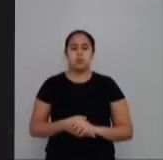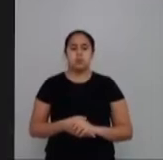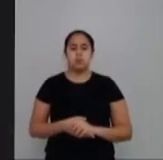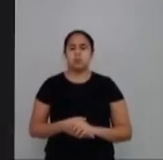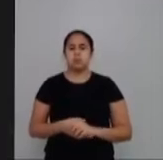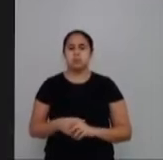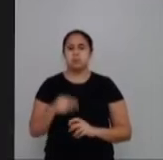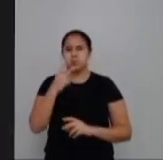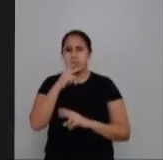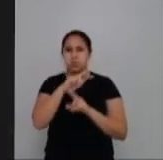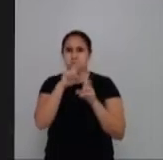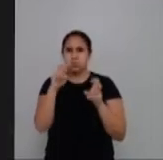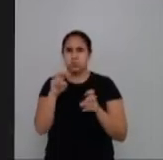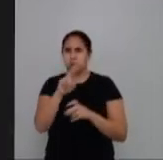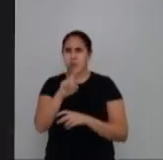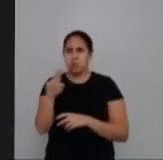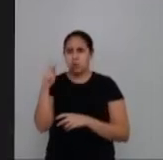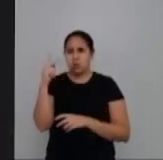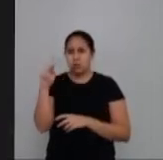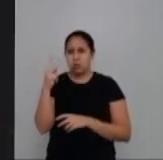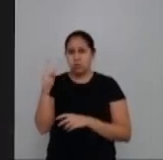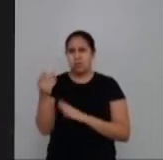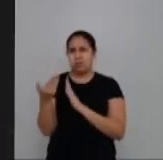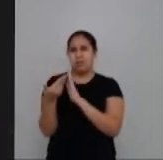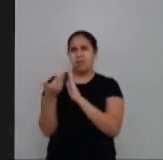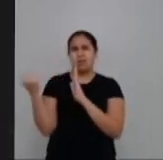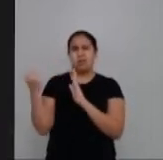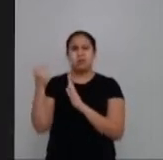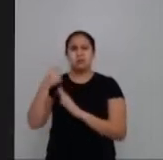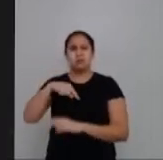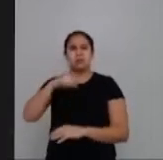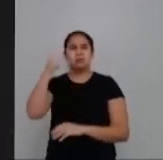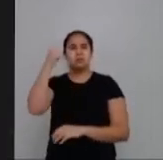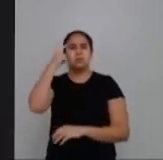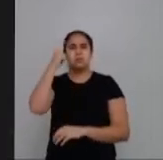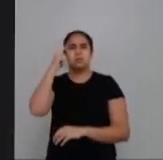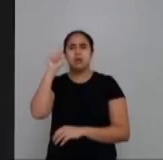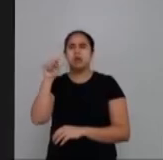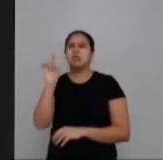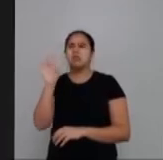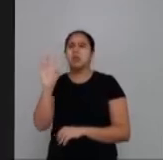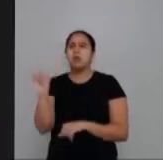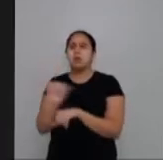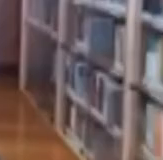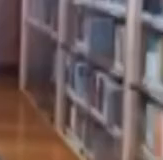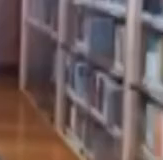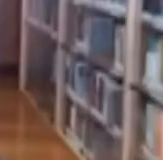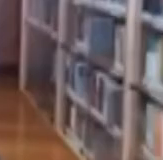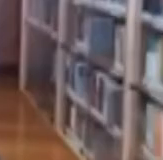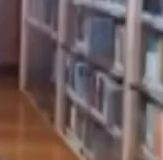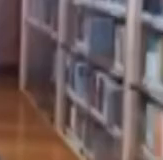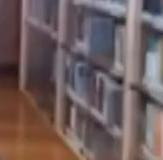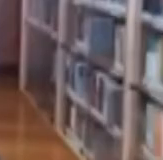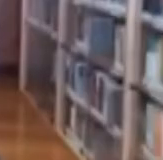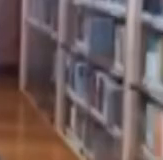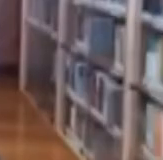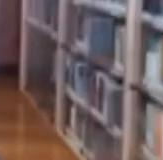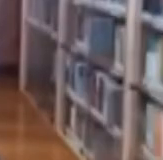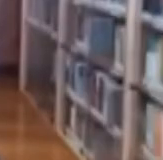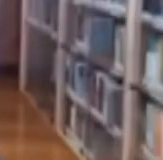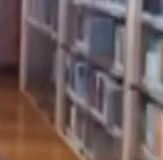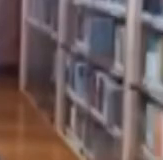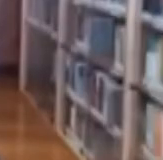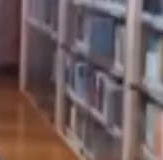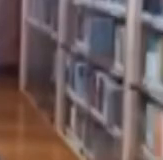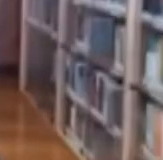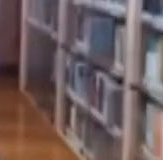a motivação para excluir o prenome não tem relação com a situação vexatória 1 a 5 a falta de identificação e o sofrimento